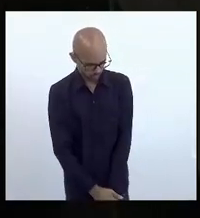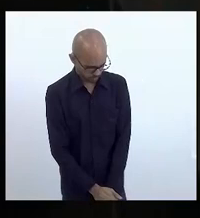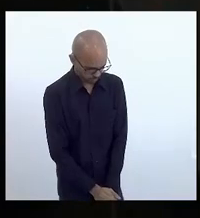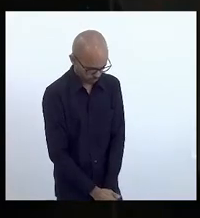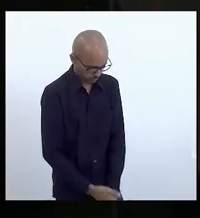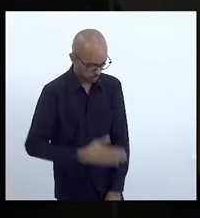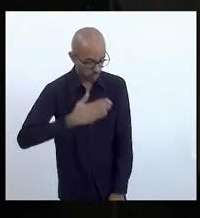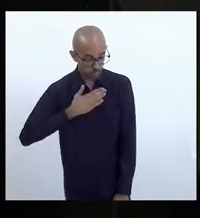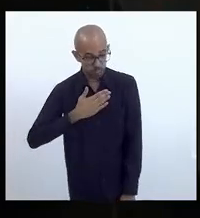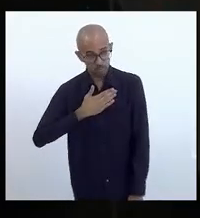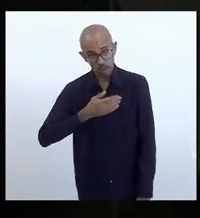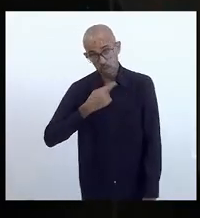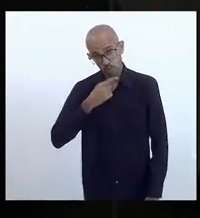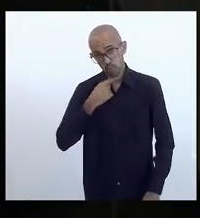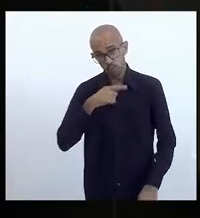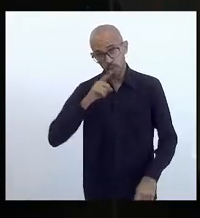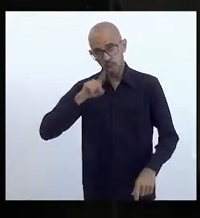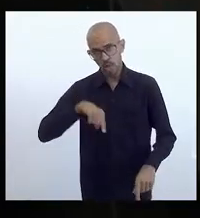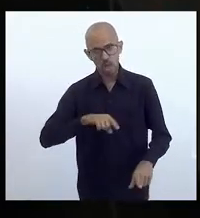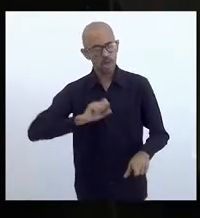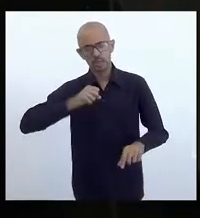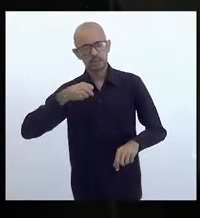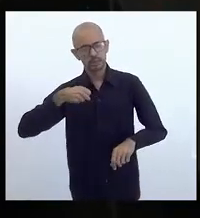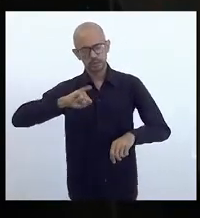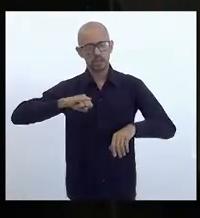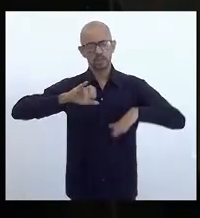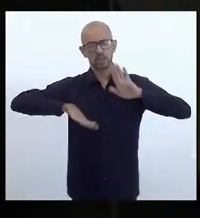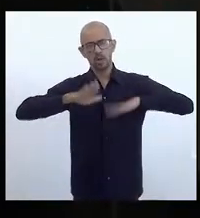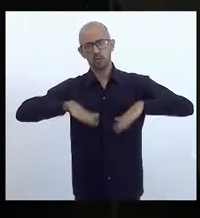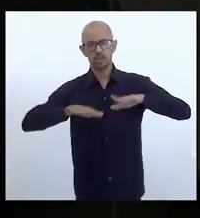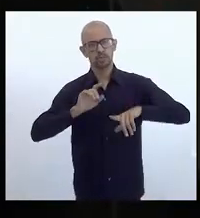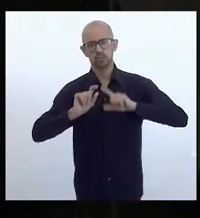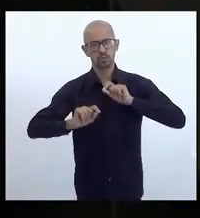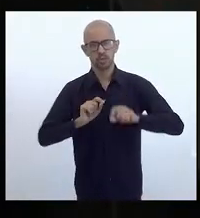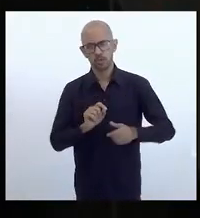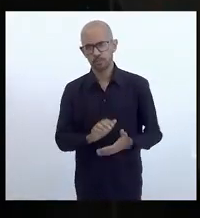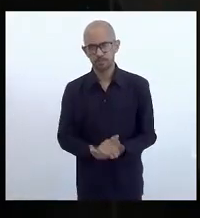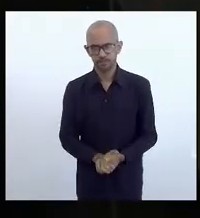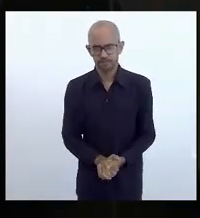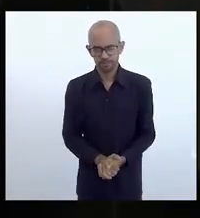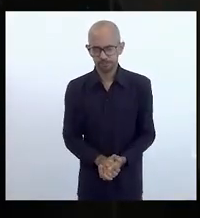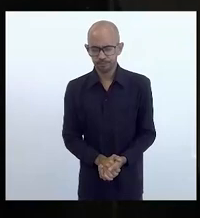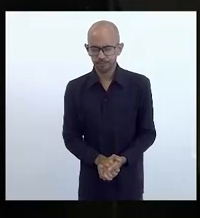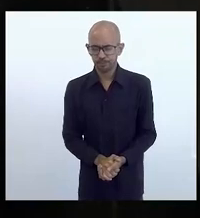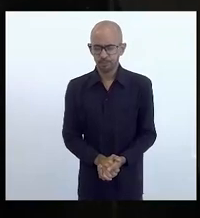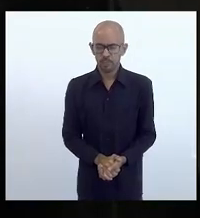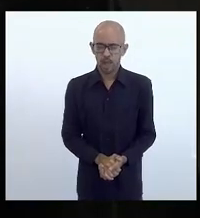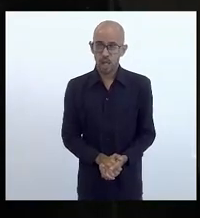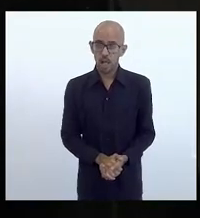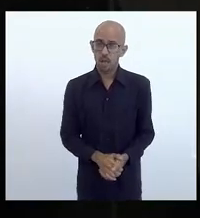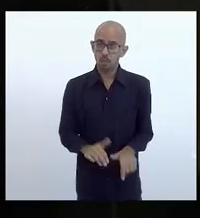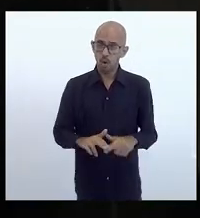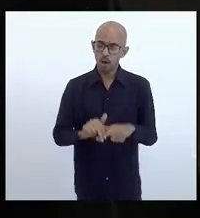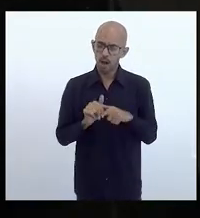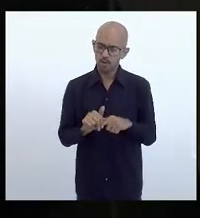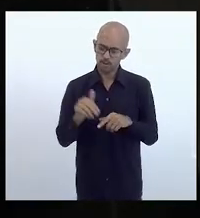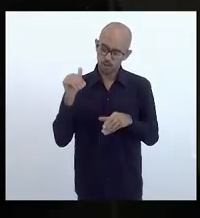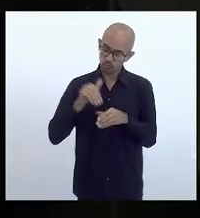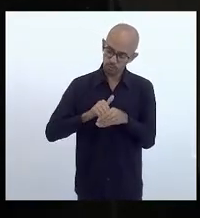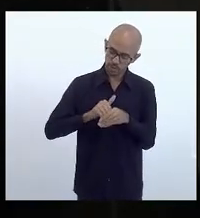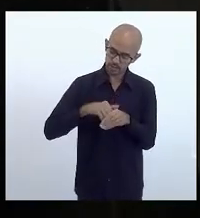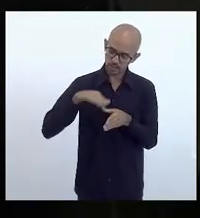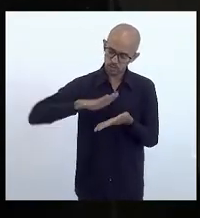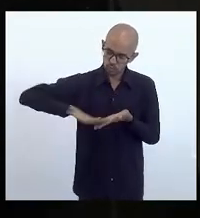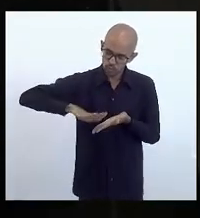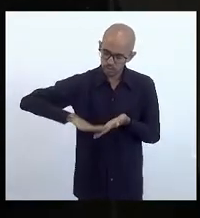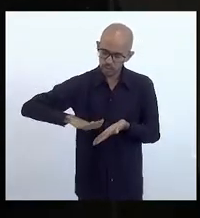eu me pergunto se não seria o caso, deputada Tia Ju, deputado Luiz Paulo, de antes da votação do orçamento, a